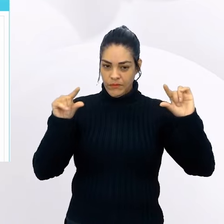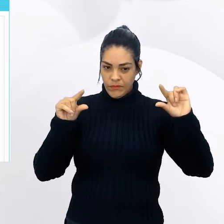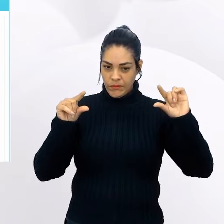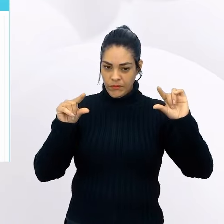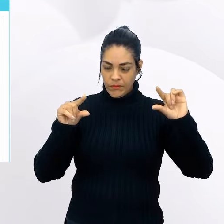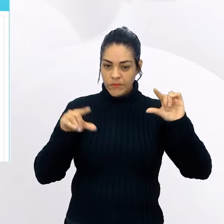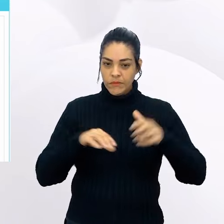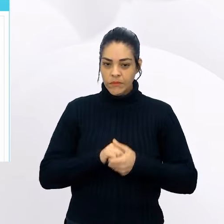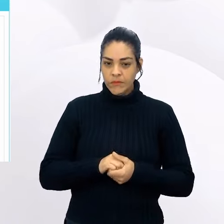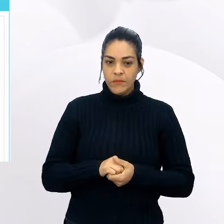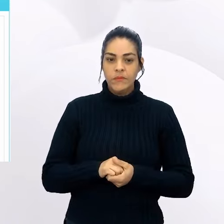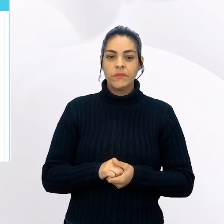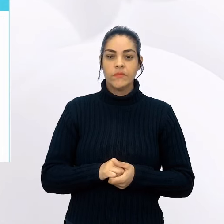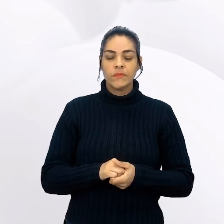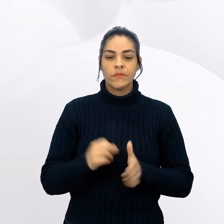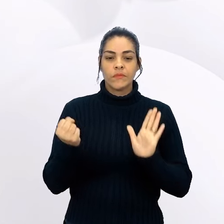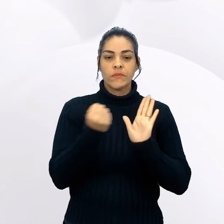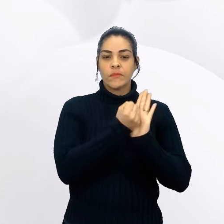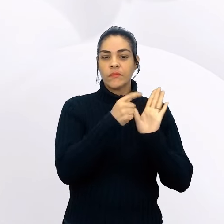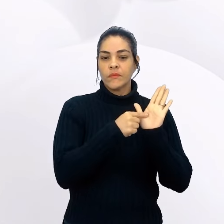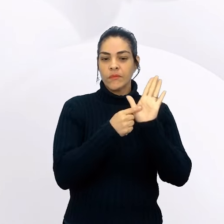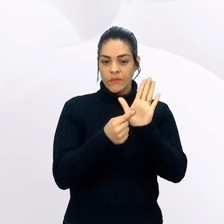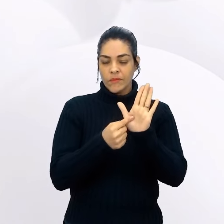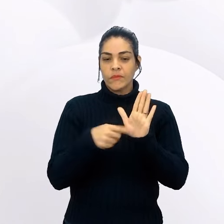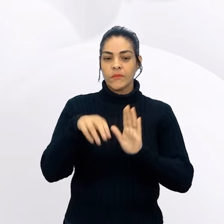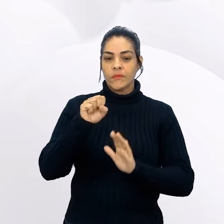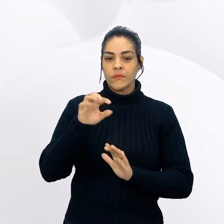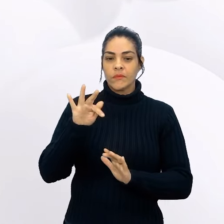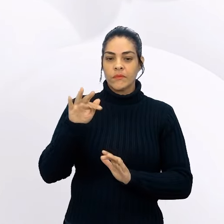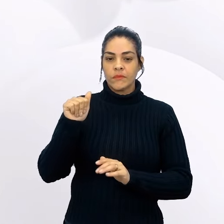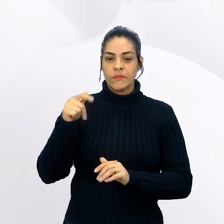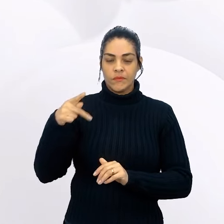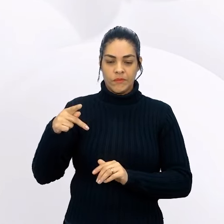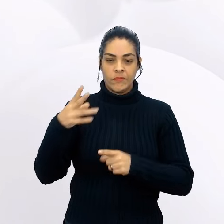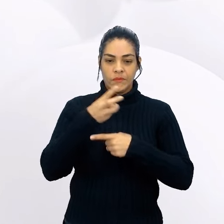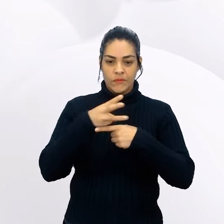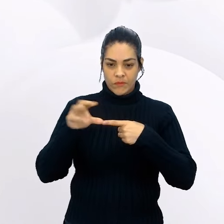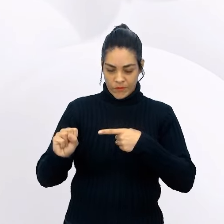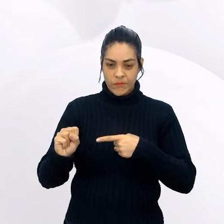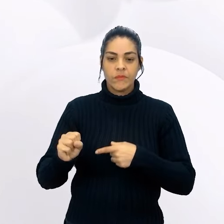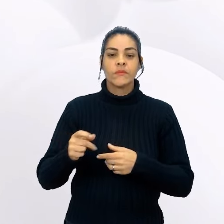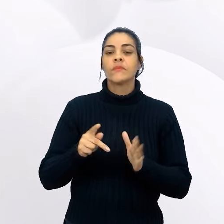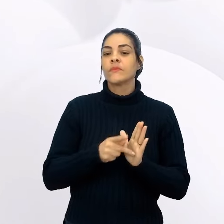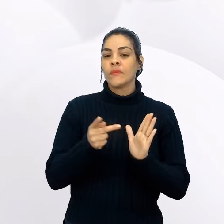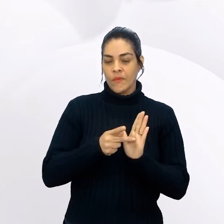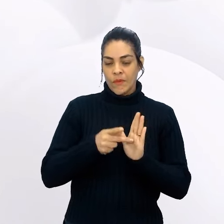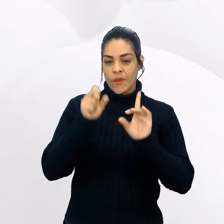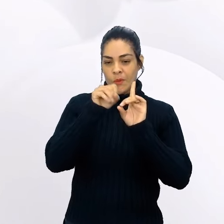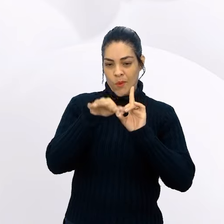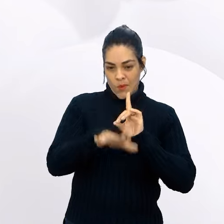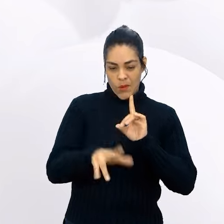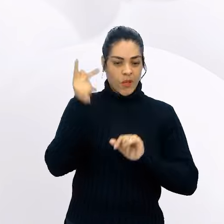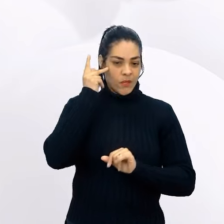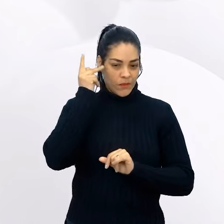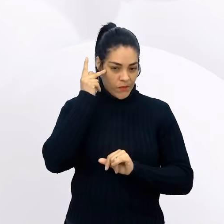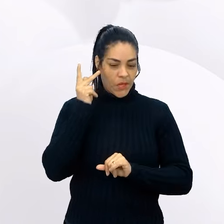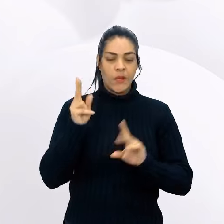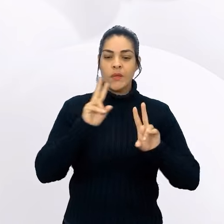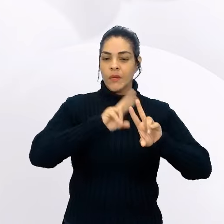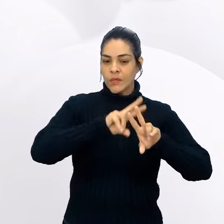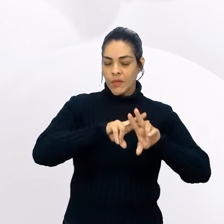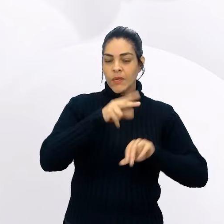esquerda, como está ali destacado, EFAP. Aí nós temos lá, Programa Multiplica SP, hashtag professores,